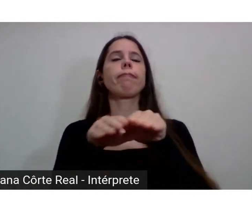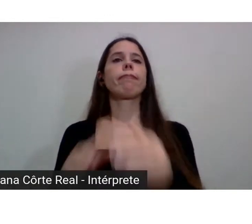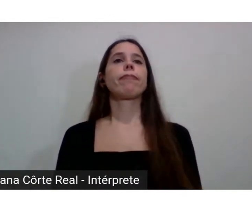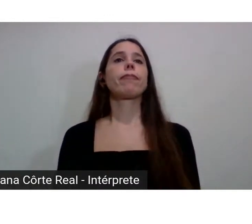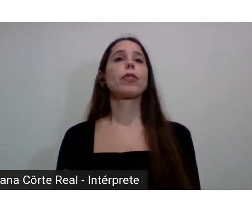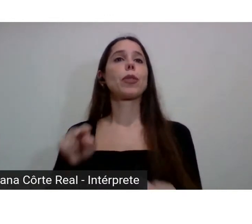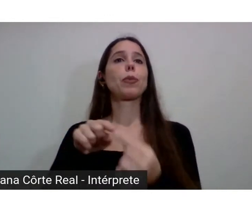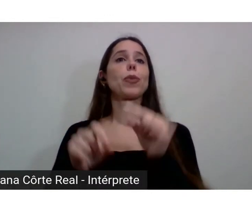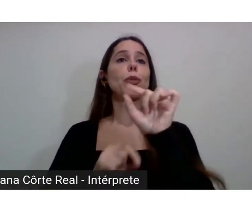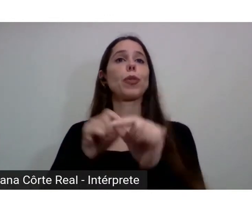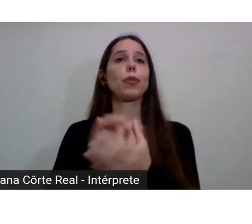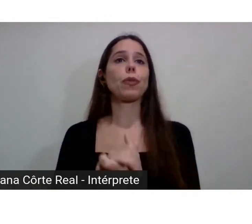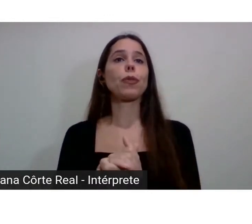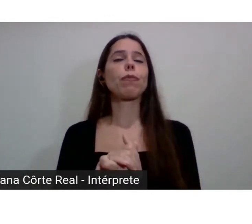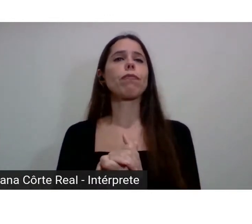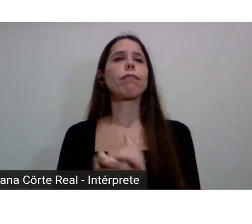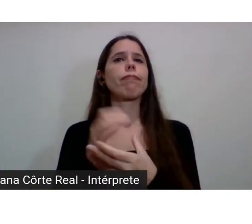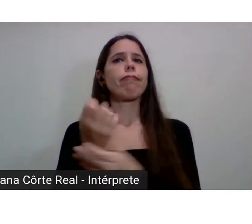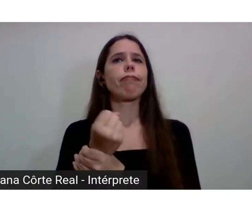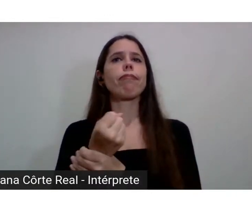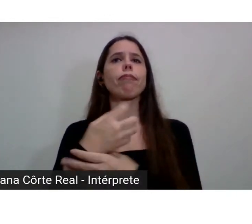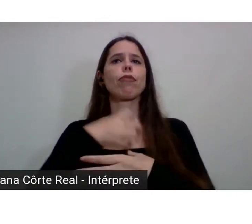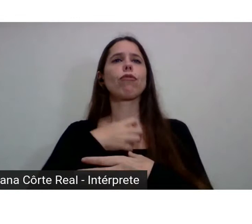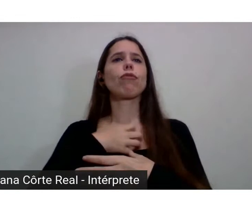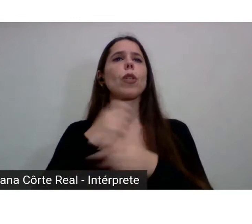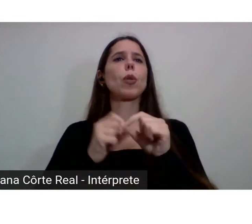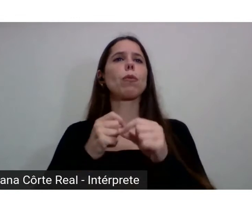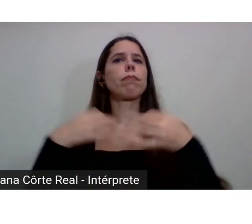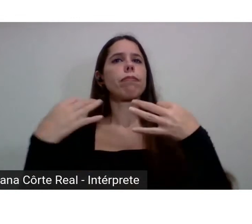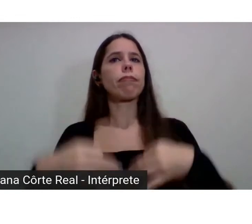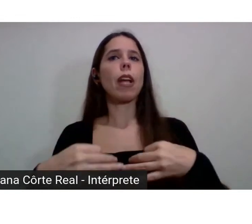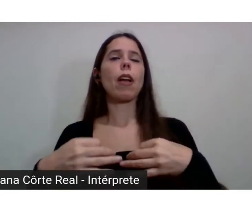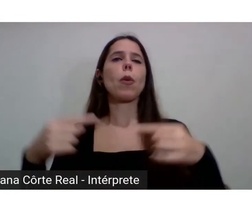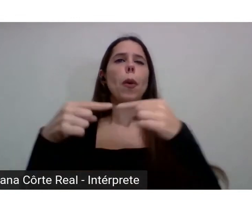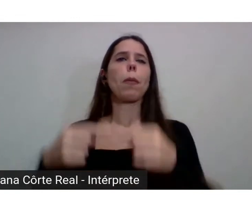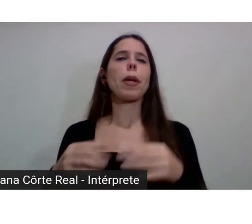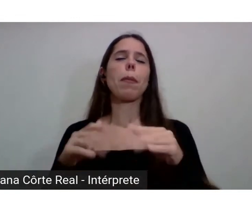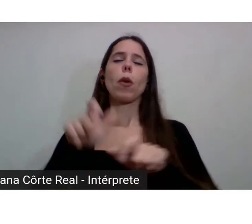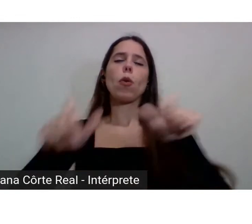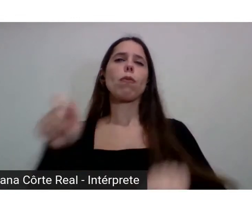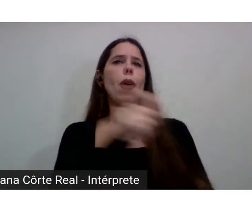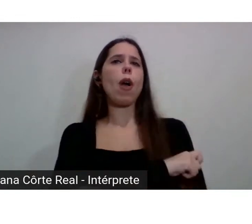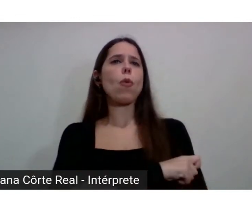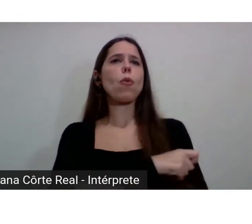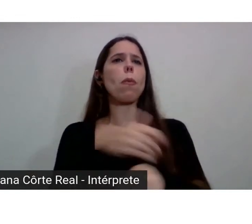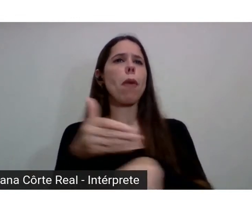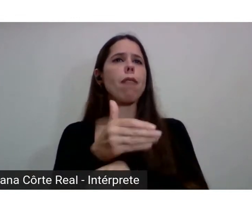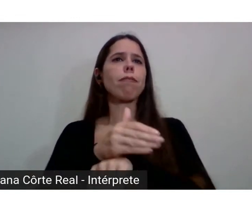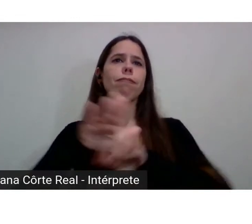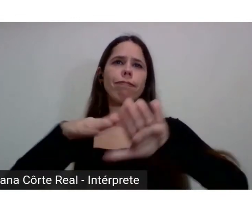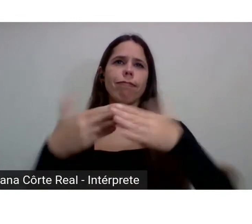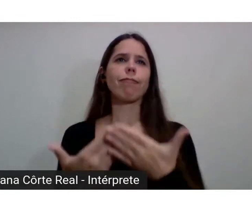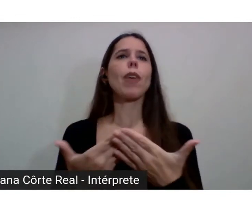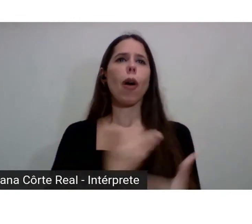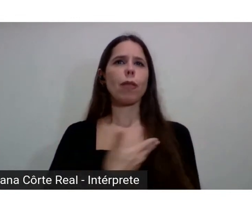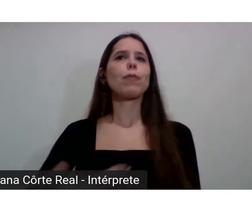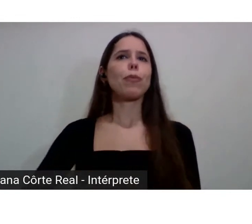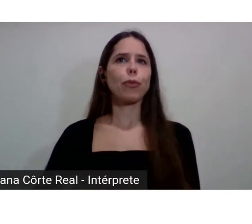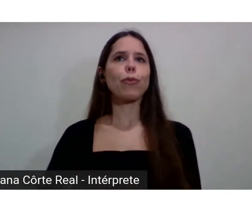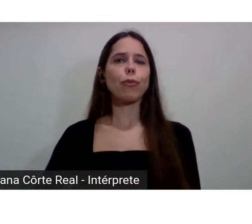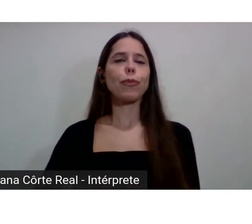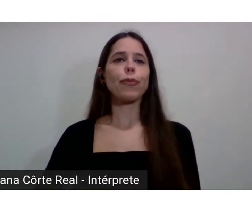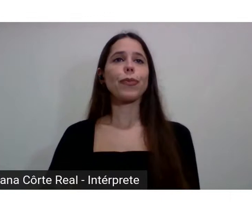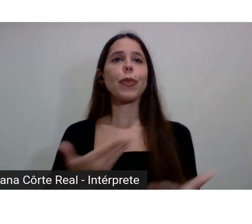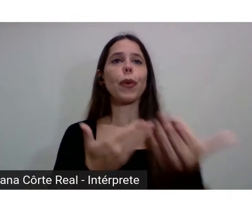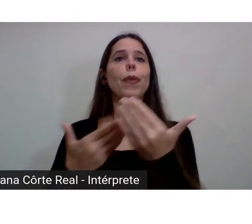de condições adequadas a todos os estudantes das escolas públicas. Nossos convidados são Bruce Baker,